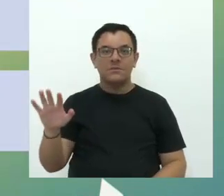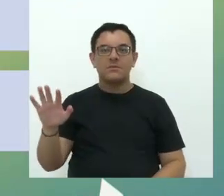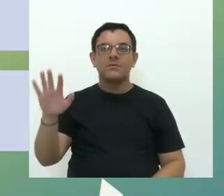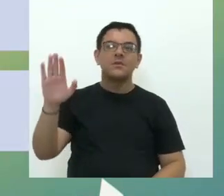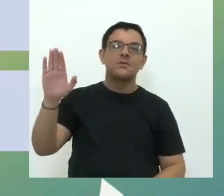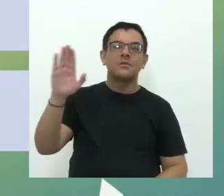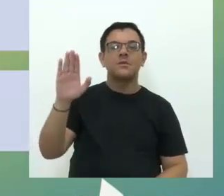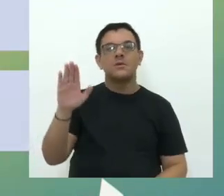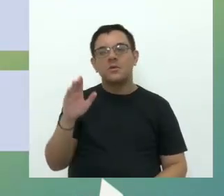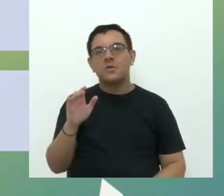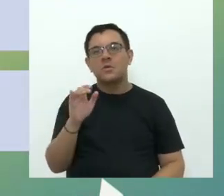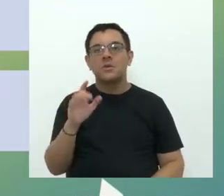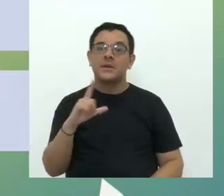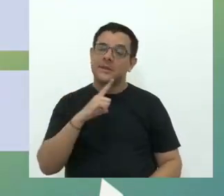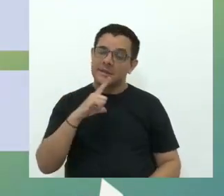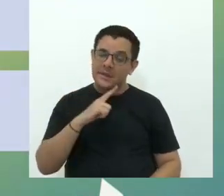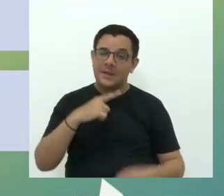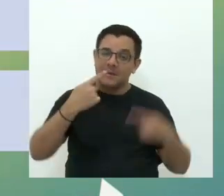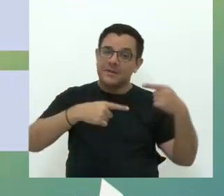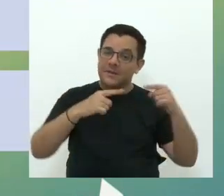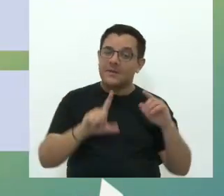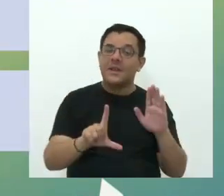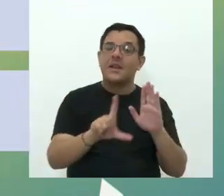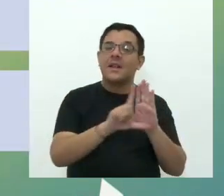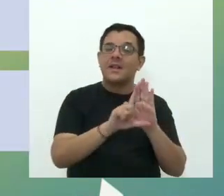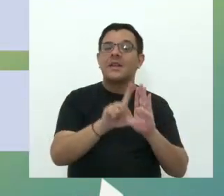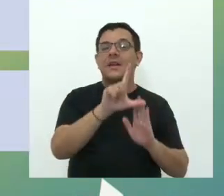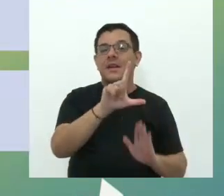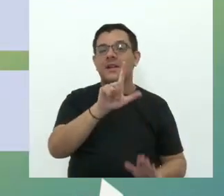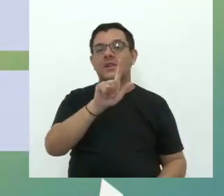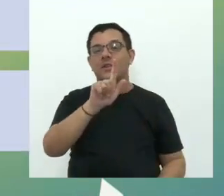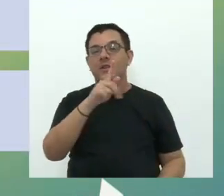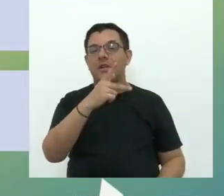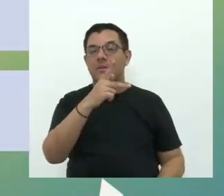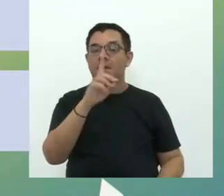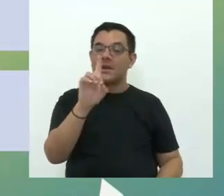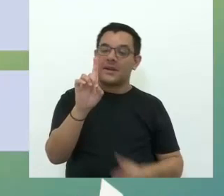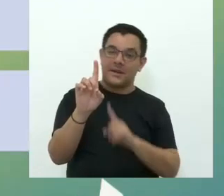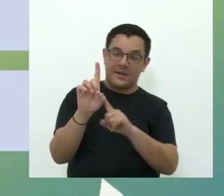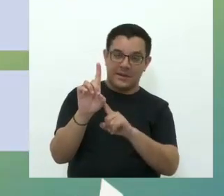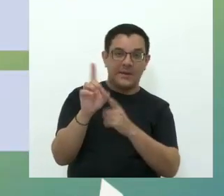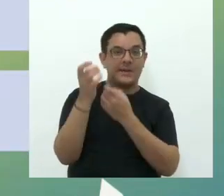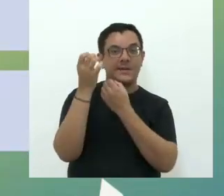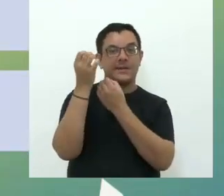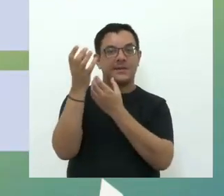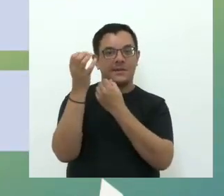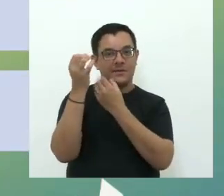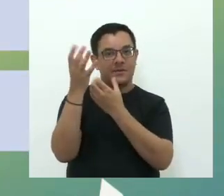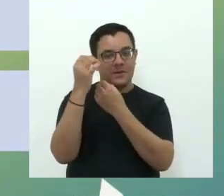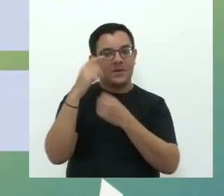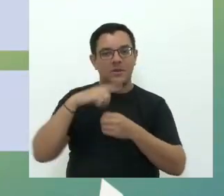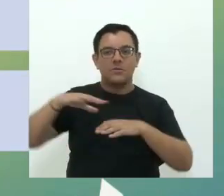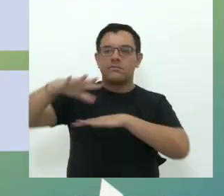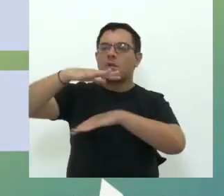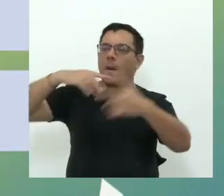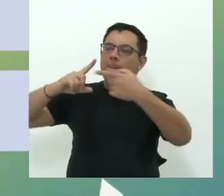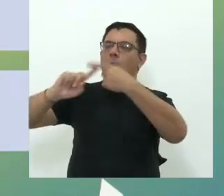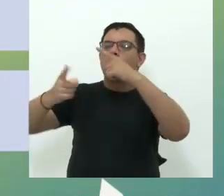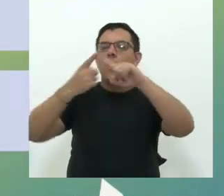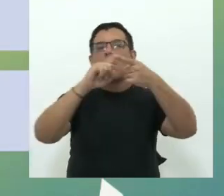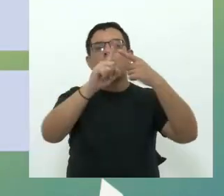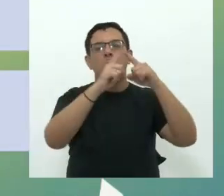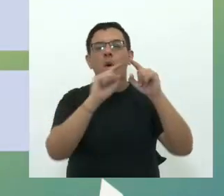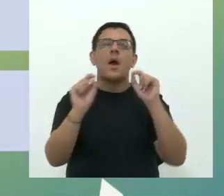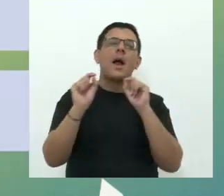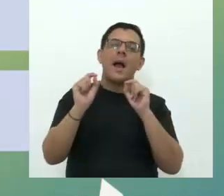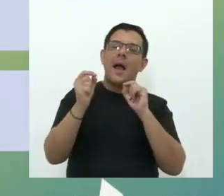sobre a lgpd a lei geral de proteção de dados muito muito debatida no âmbito da Justiça Eleitoral afinal de contas quem